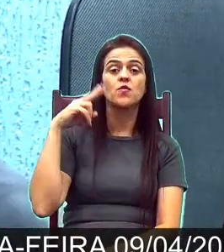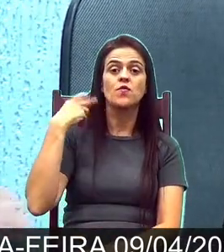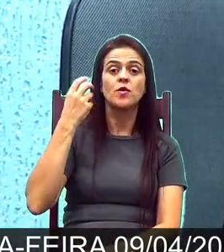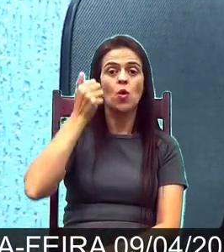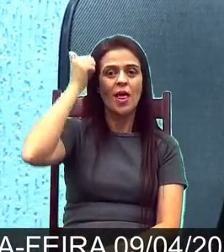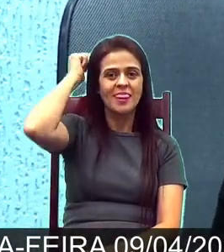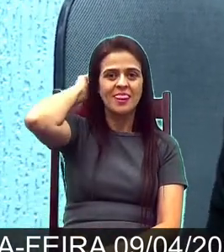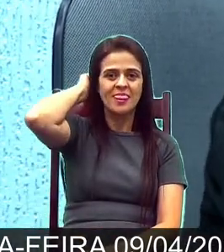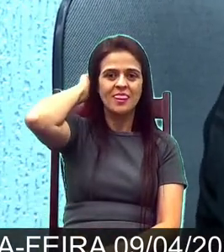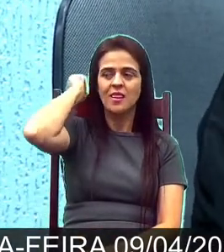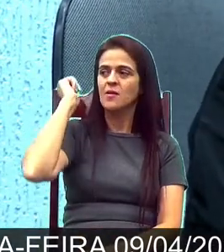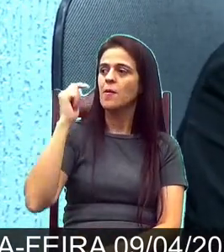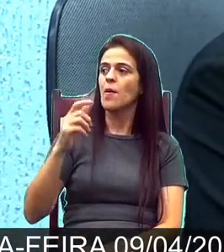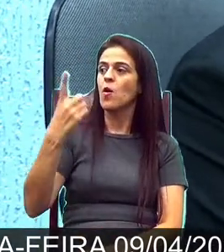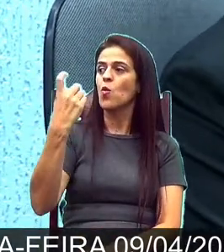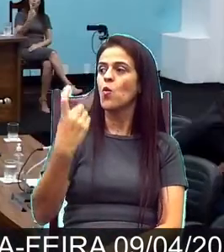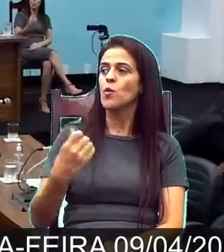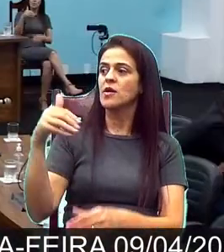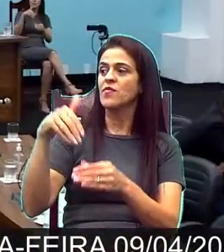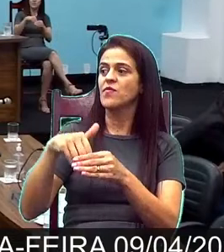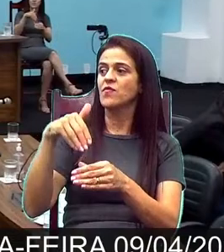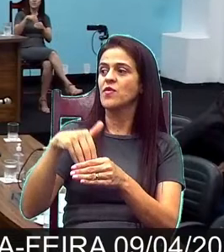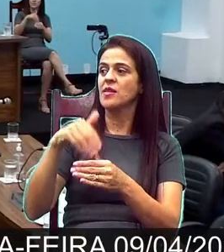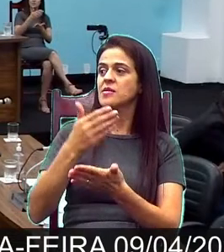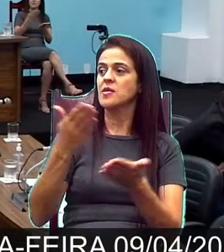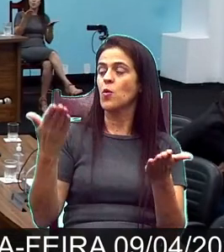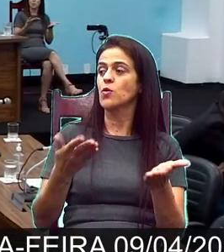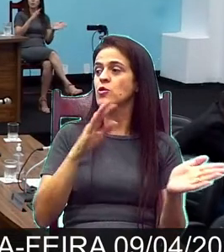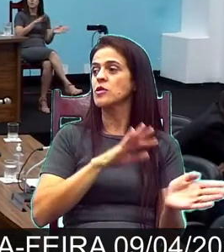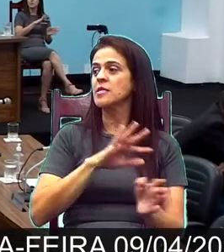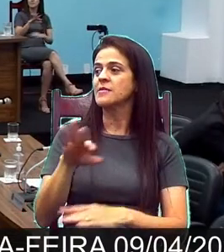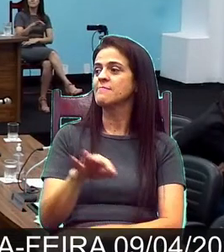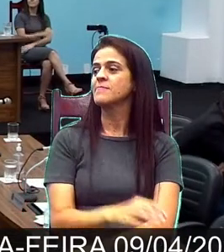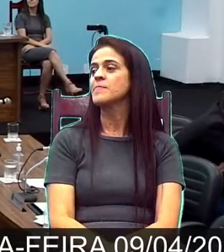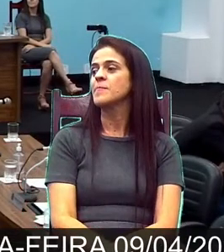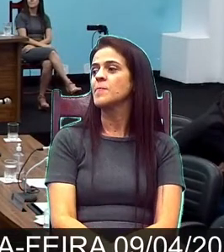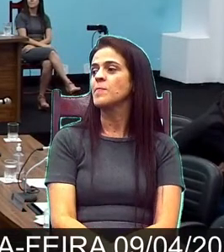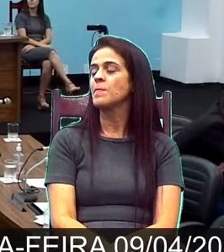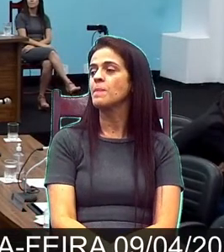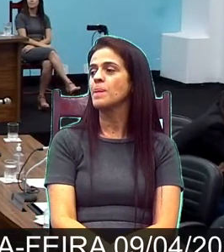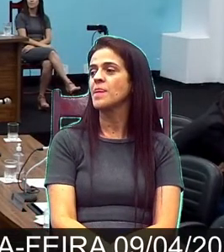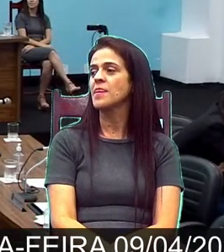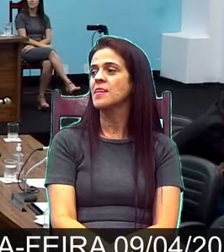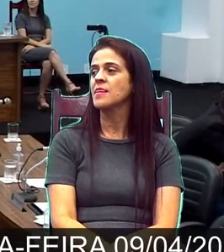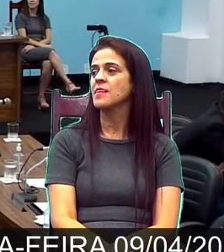Sargento Anísio. Projeto em primeira e única votação.